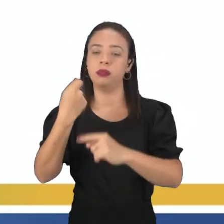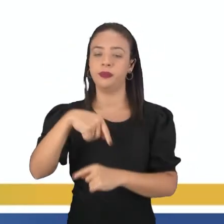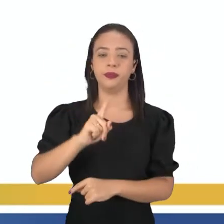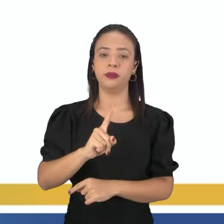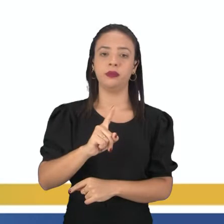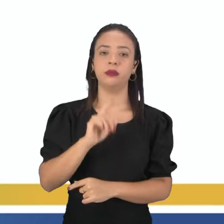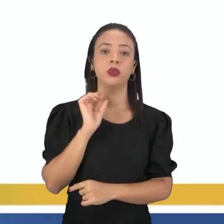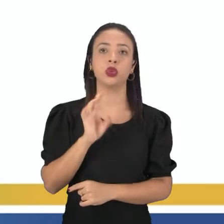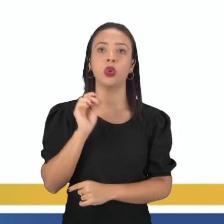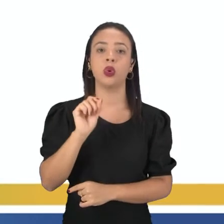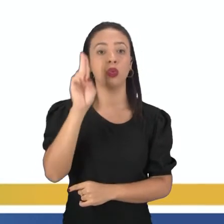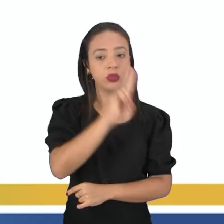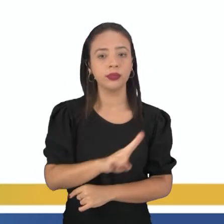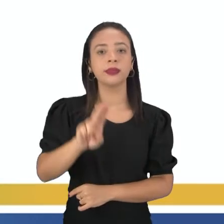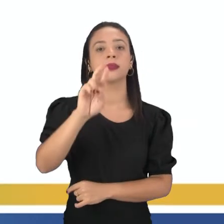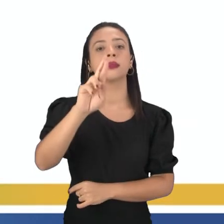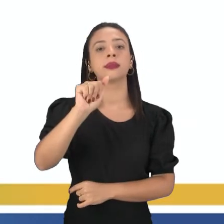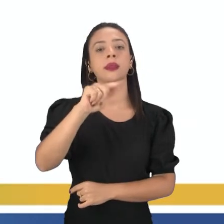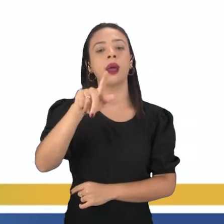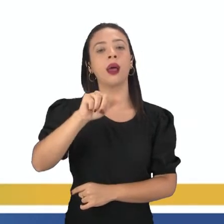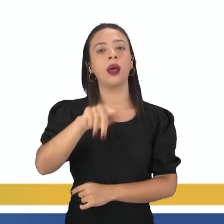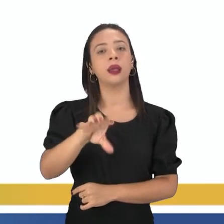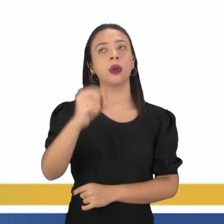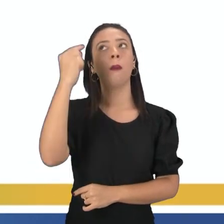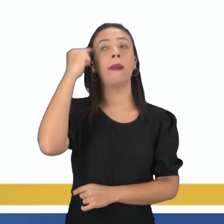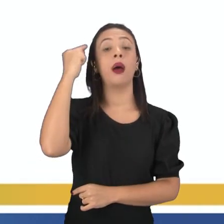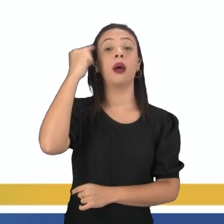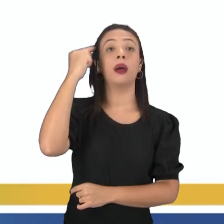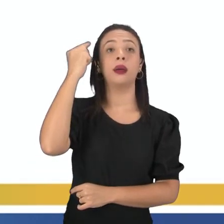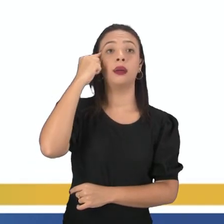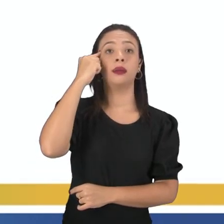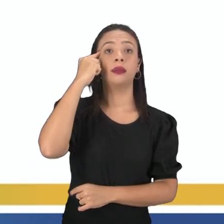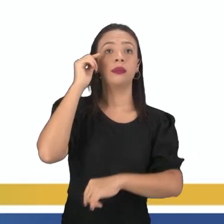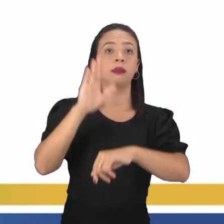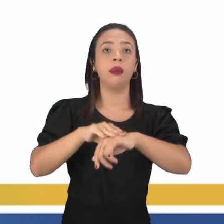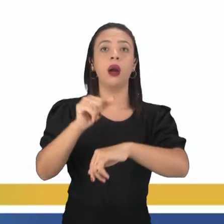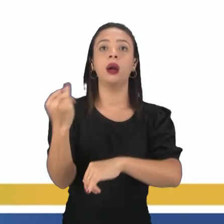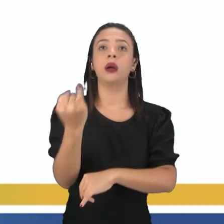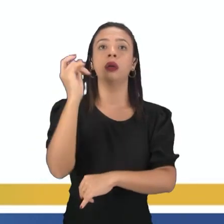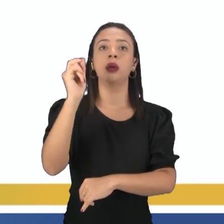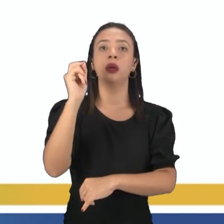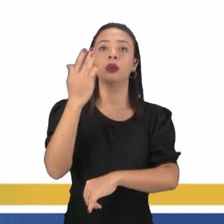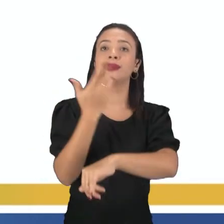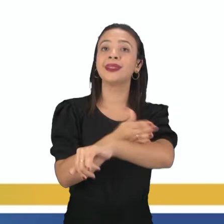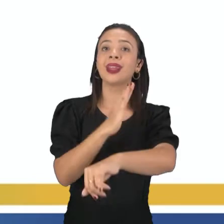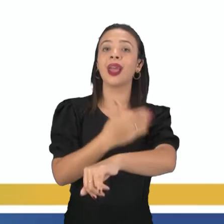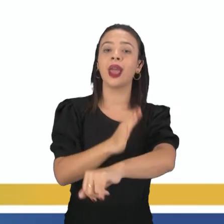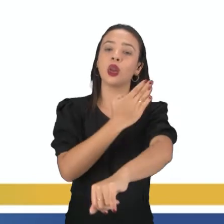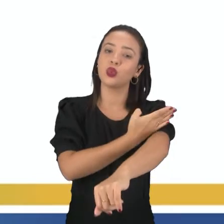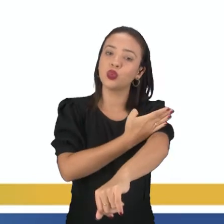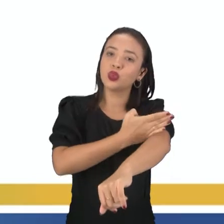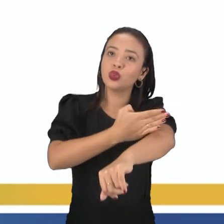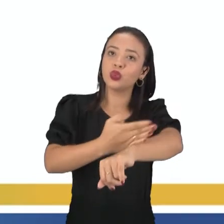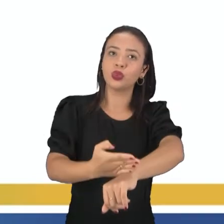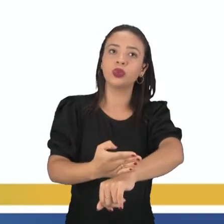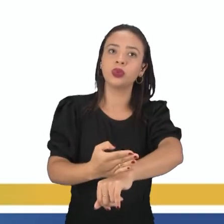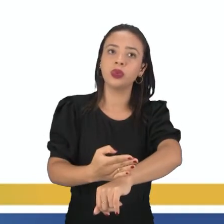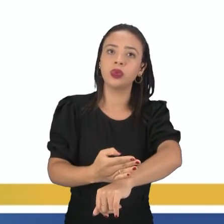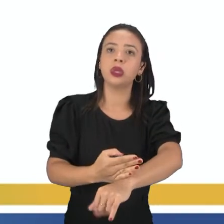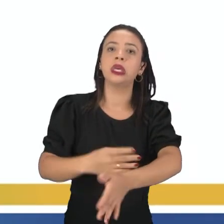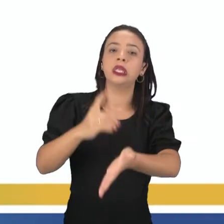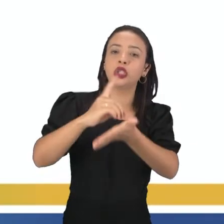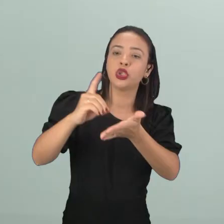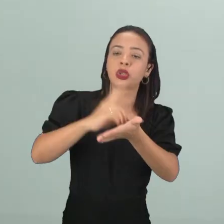sim utilizar a razão. Entre as obras mais importantes estão Ensaio sobre os Costumes e Dicionário Filosófico e